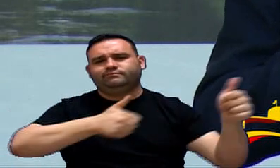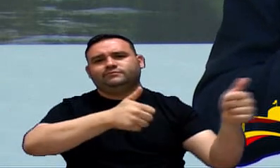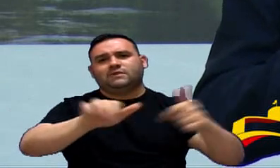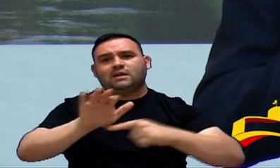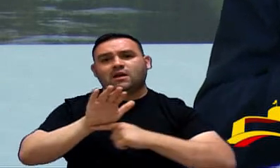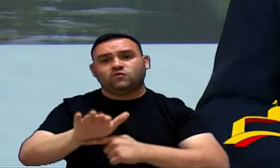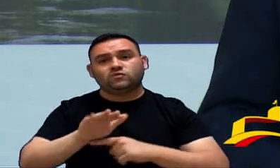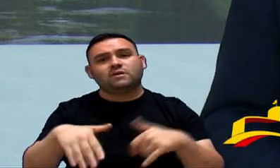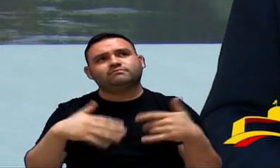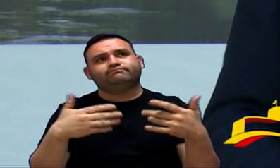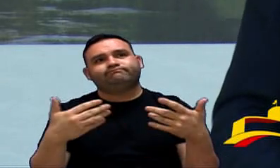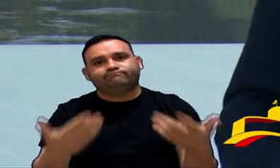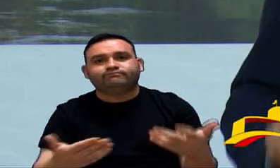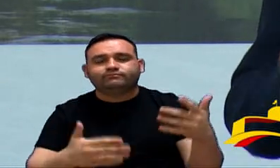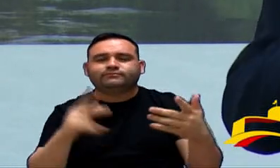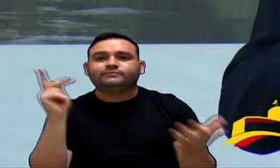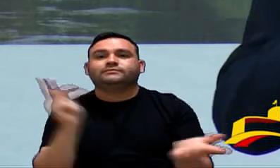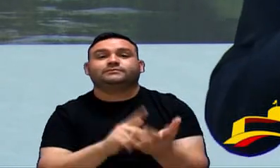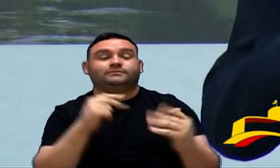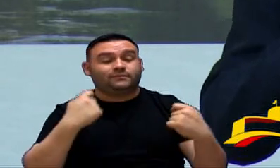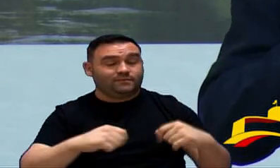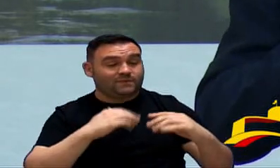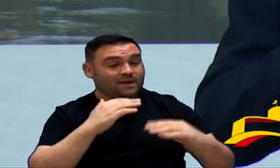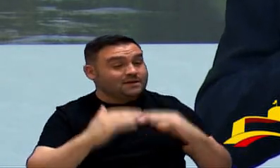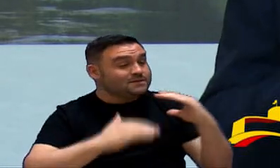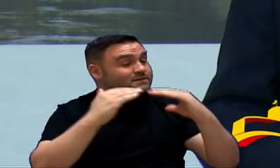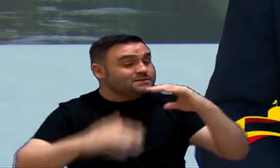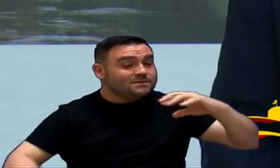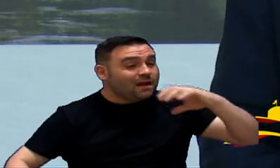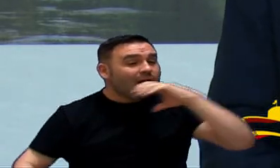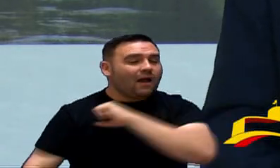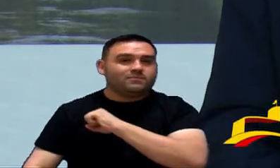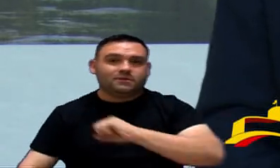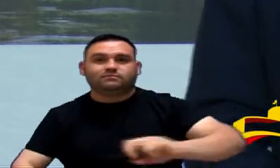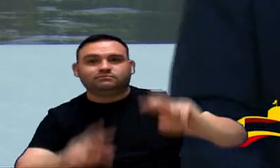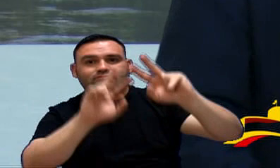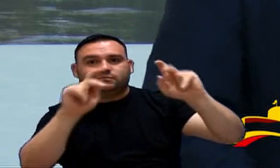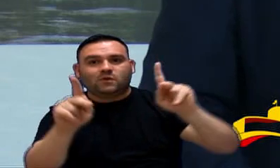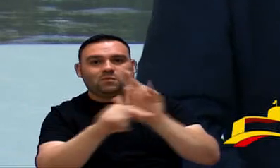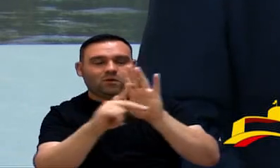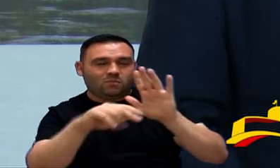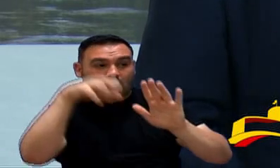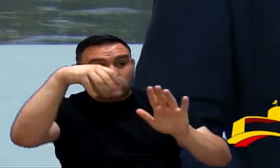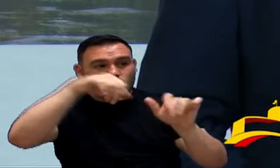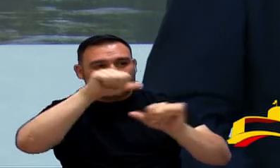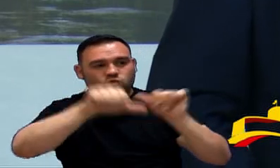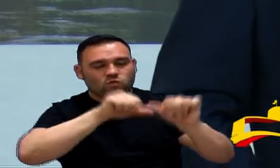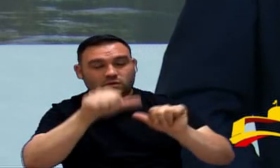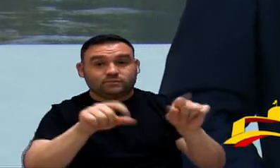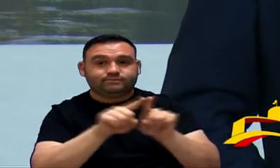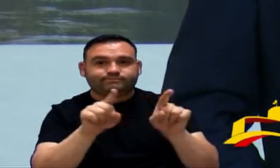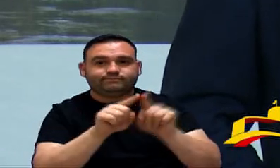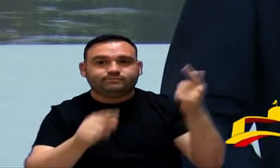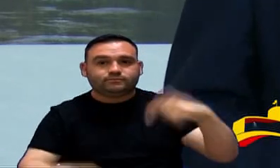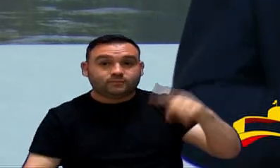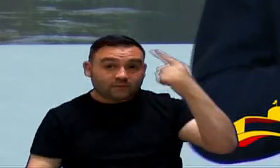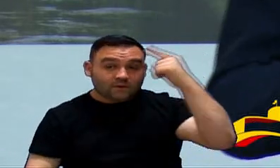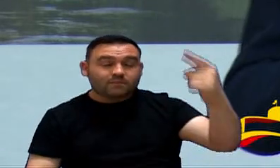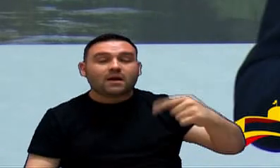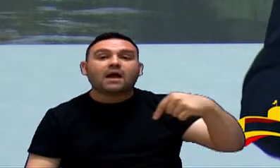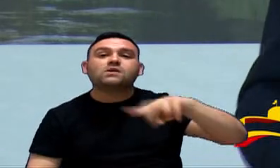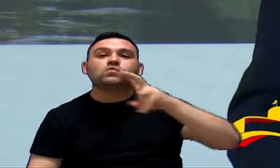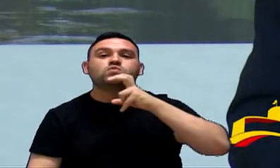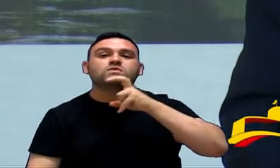Então, realmente, nós temos que avançar para ontem essa questão da troca de iluminação pública. Lembrando que a cidade